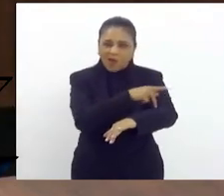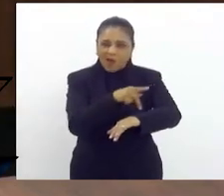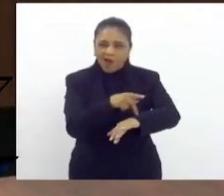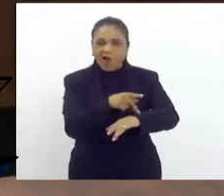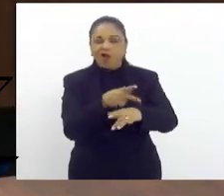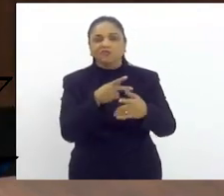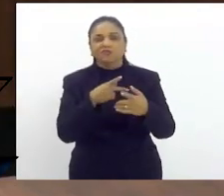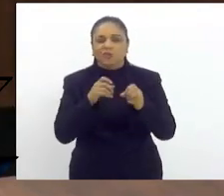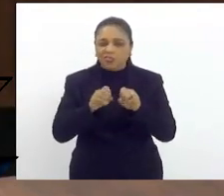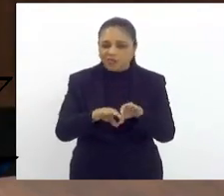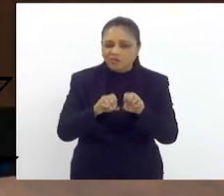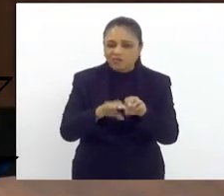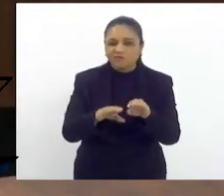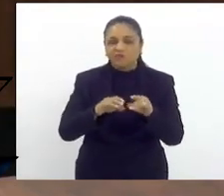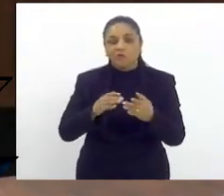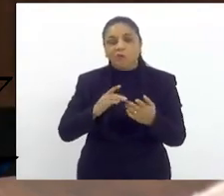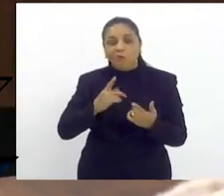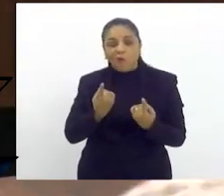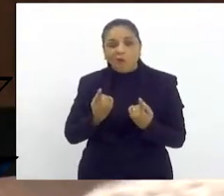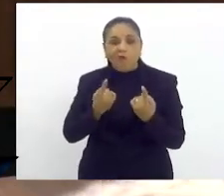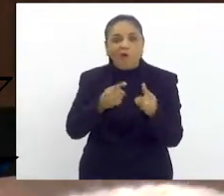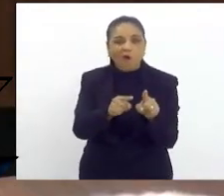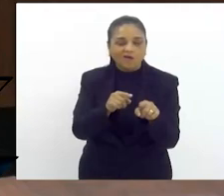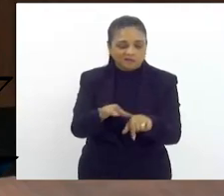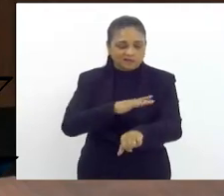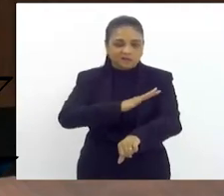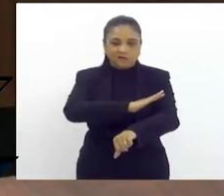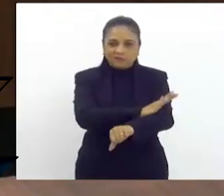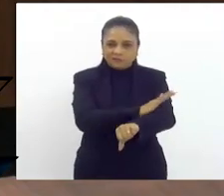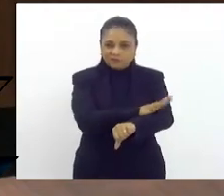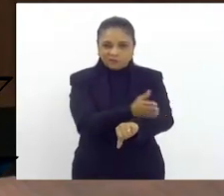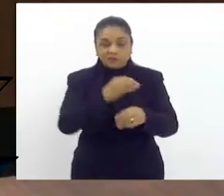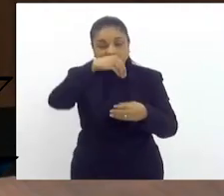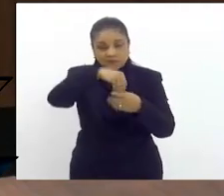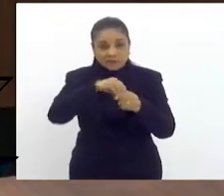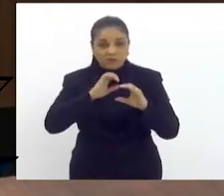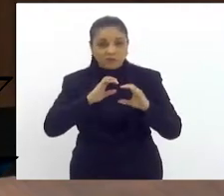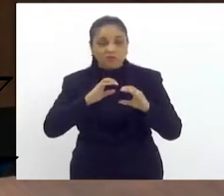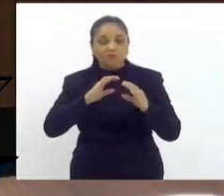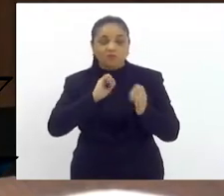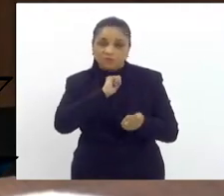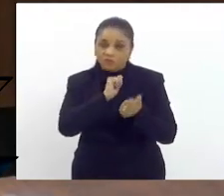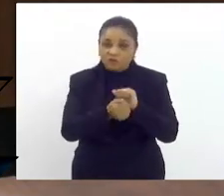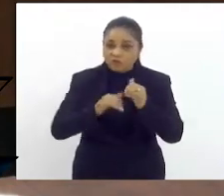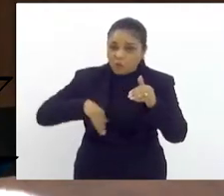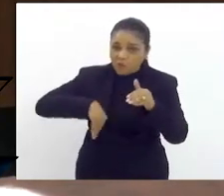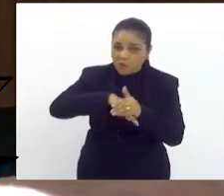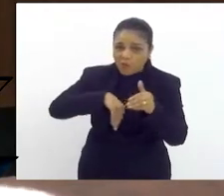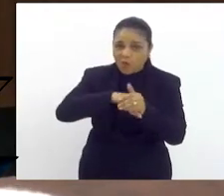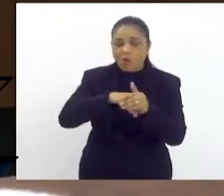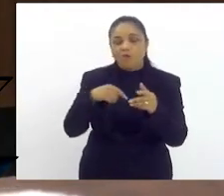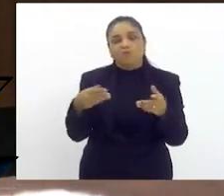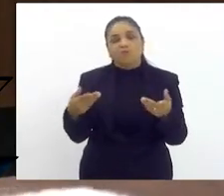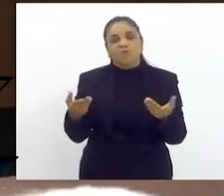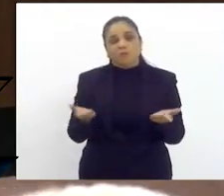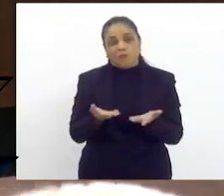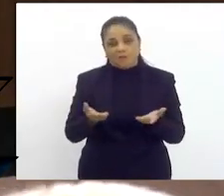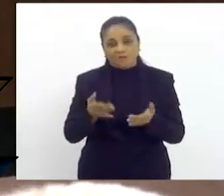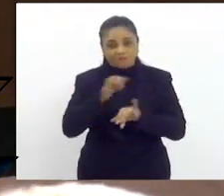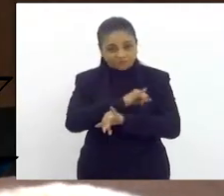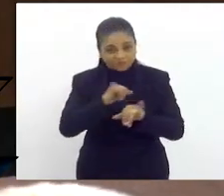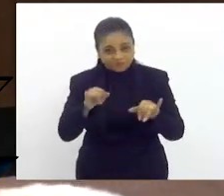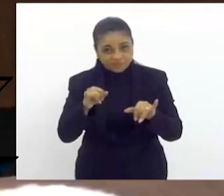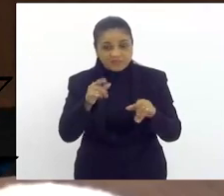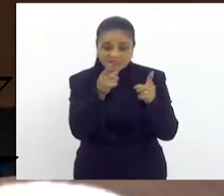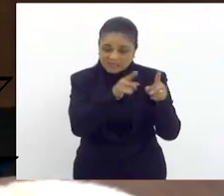a manifestações racistas dentro do futebol e eu queria que deixar consignado que ao